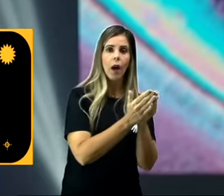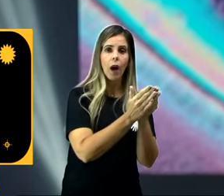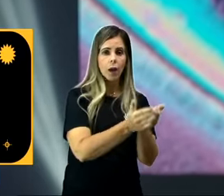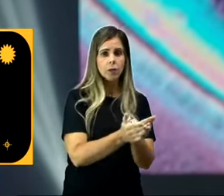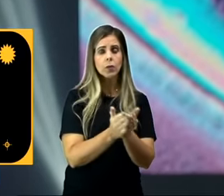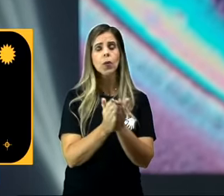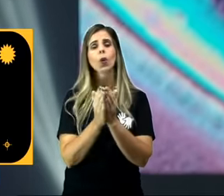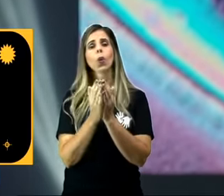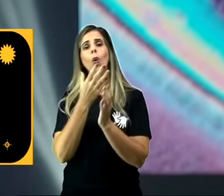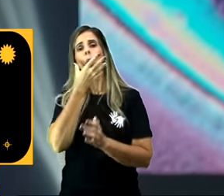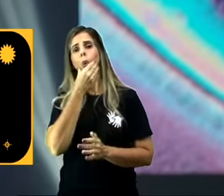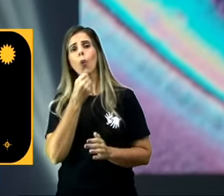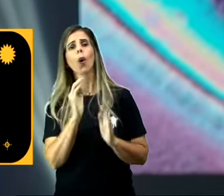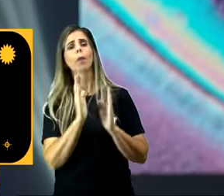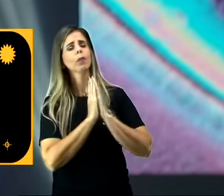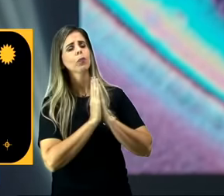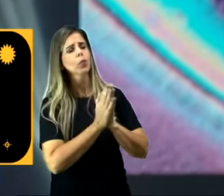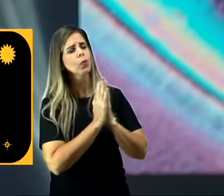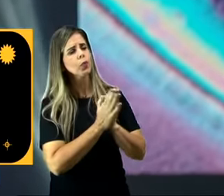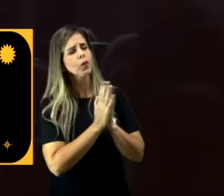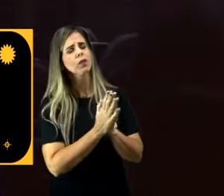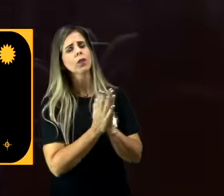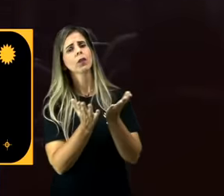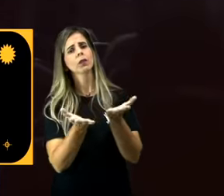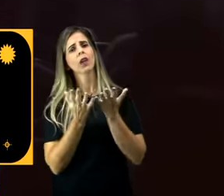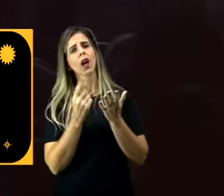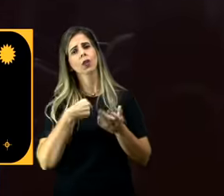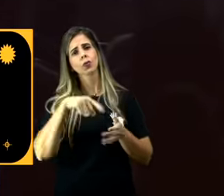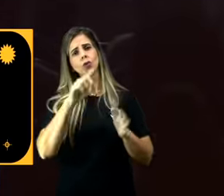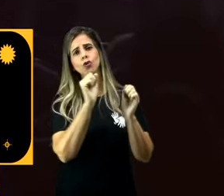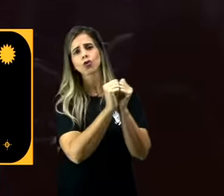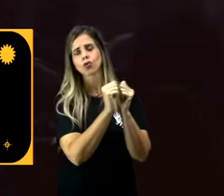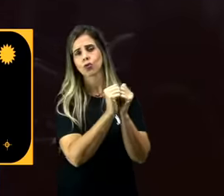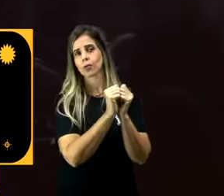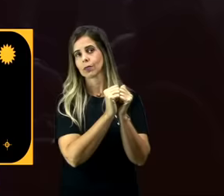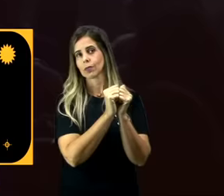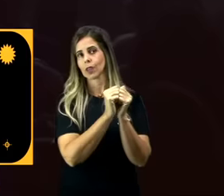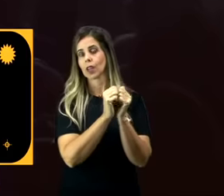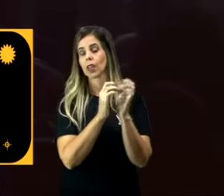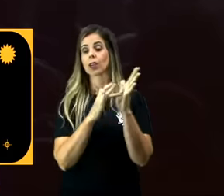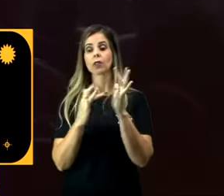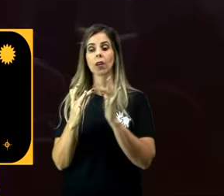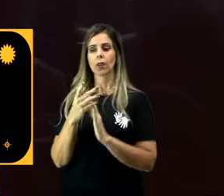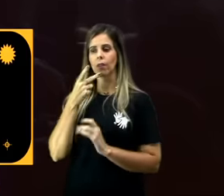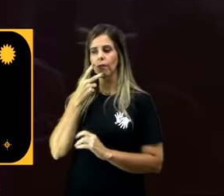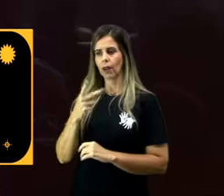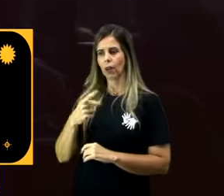contigo. Aí Jesus olha para ele e diz assim: Jesus não permitiu e disse: vai para casa,